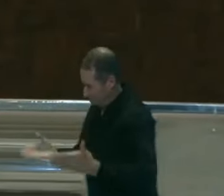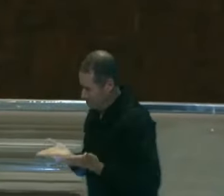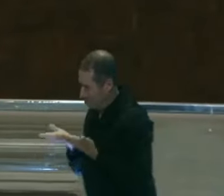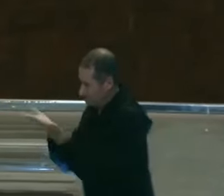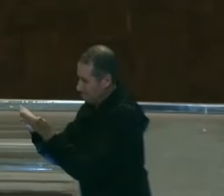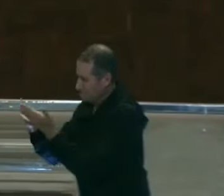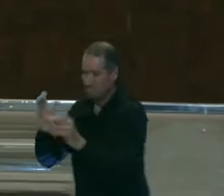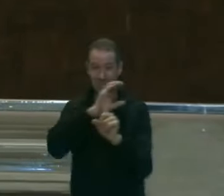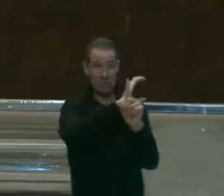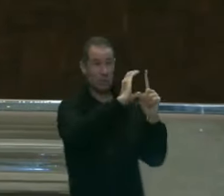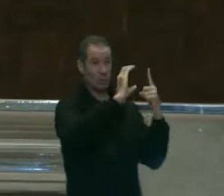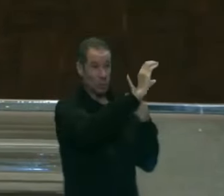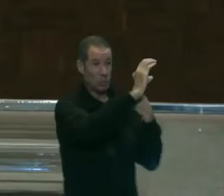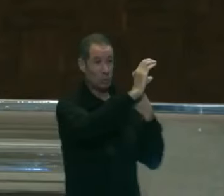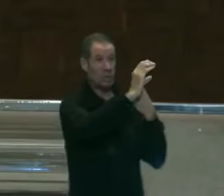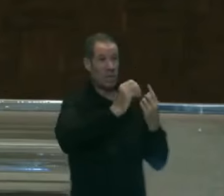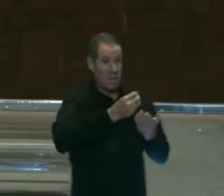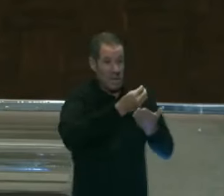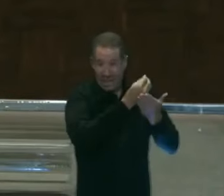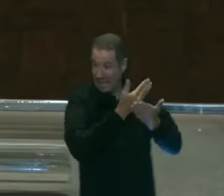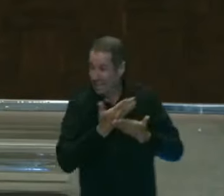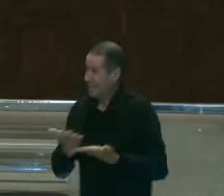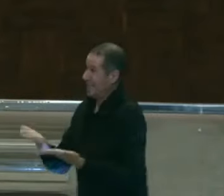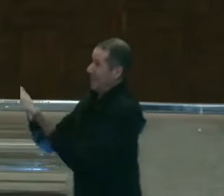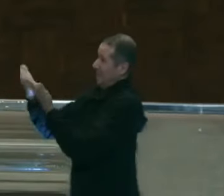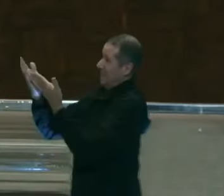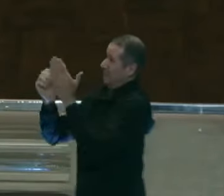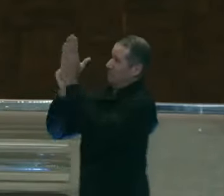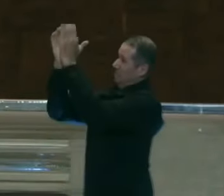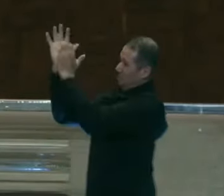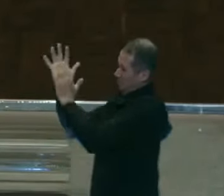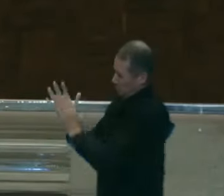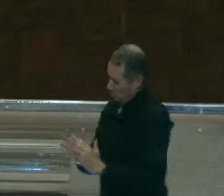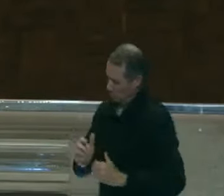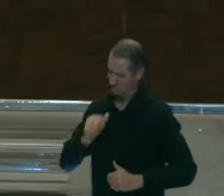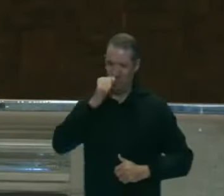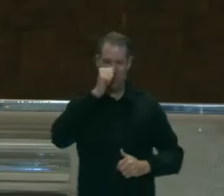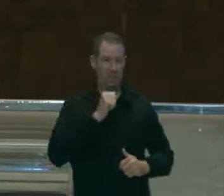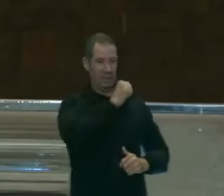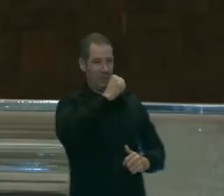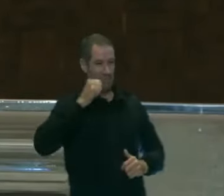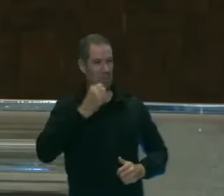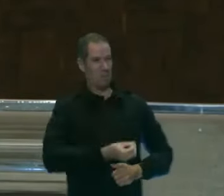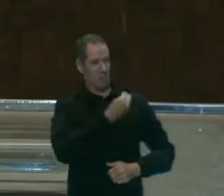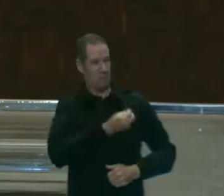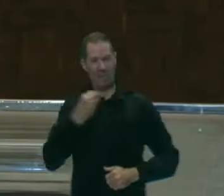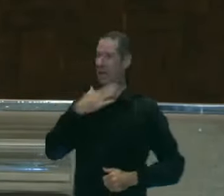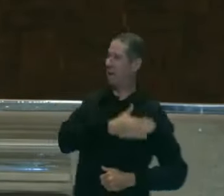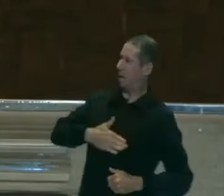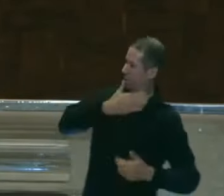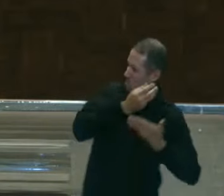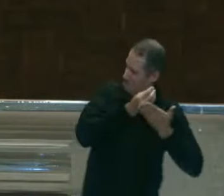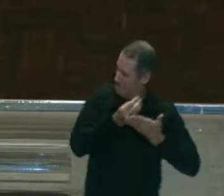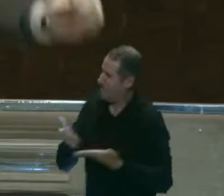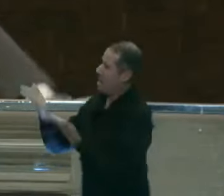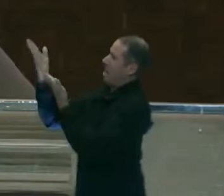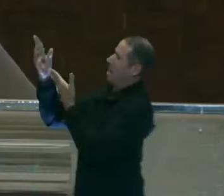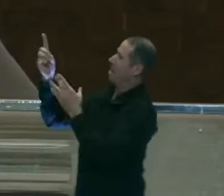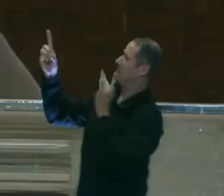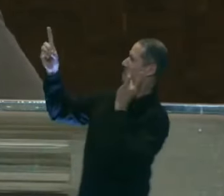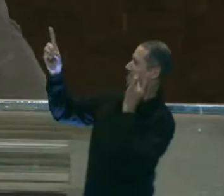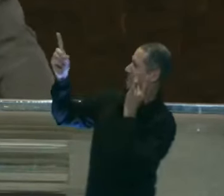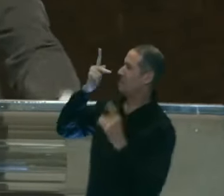Culto é isso, uma entrega de louvor, um sacrifício vivo e agradável, que despojamos na